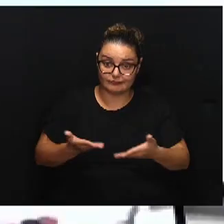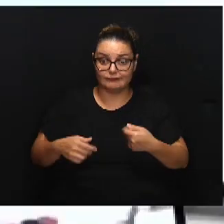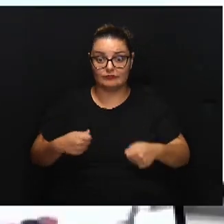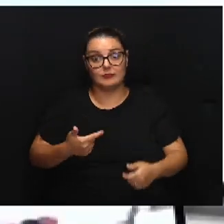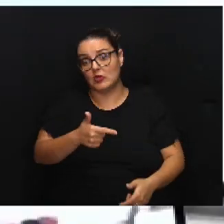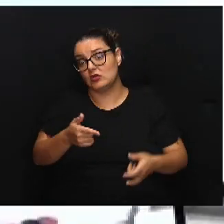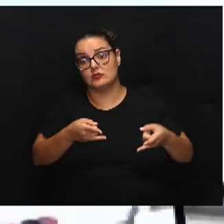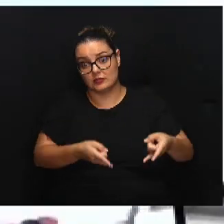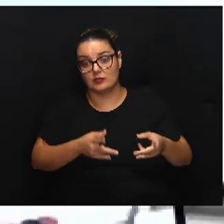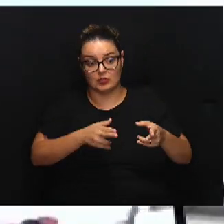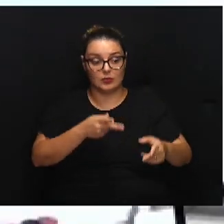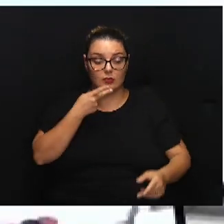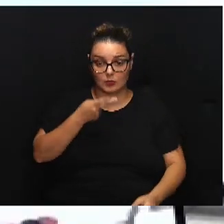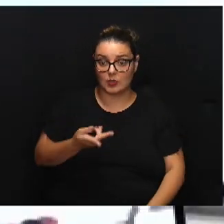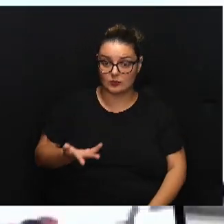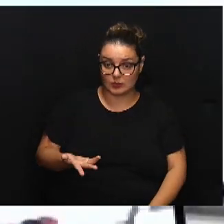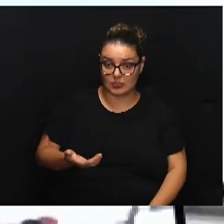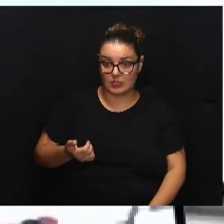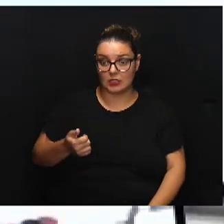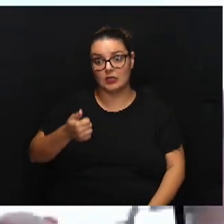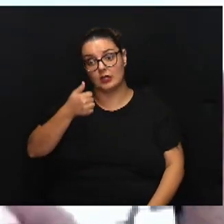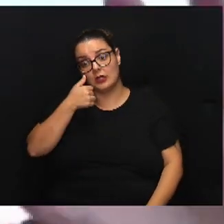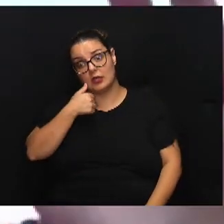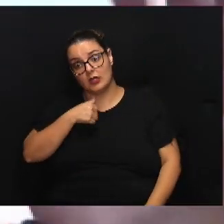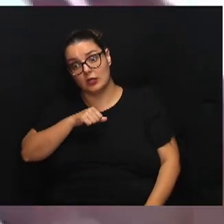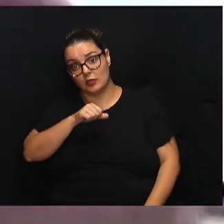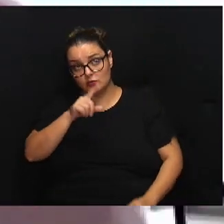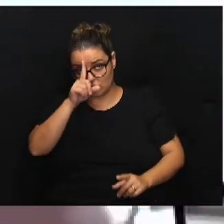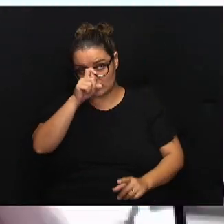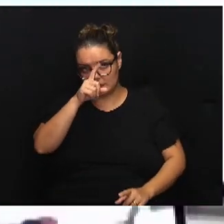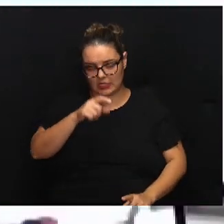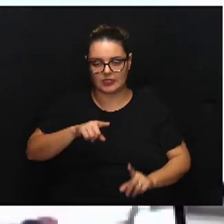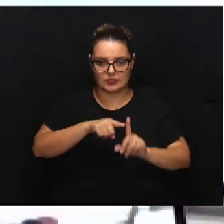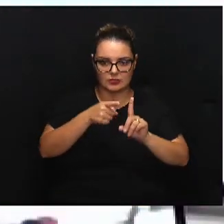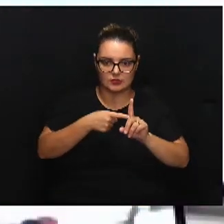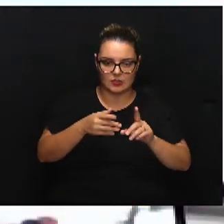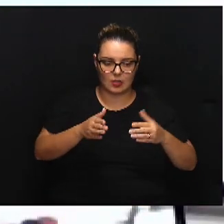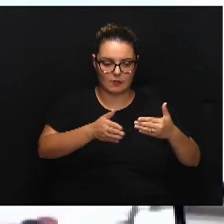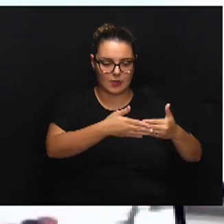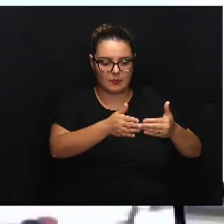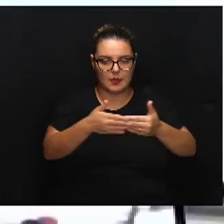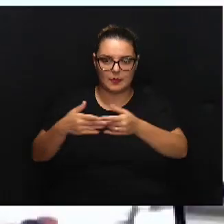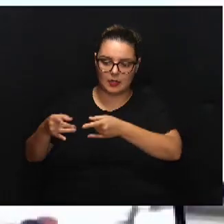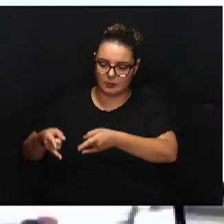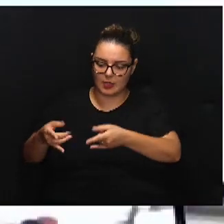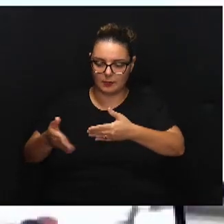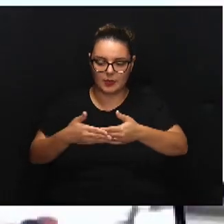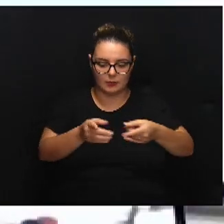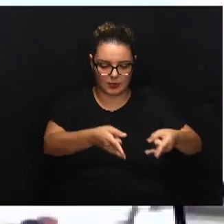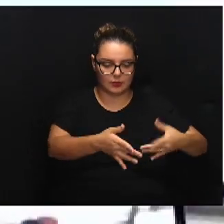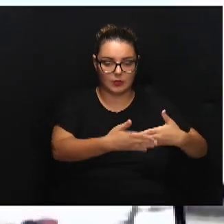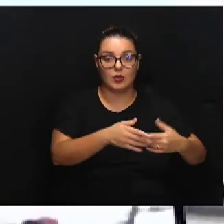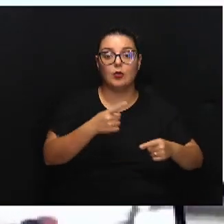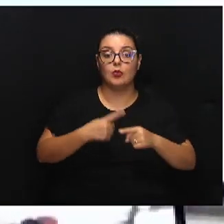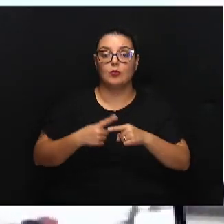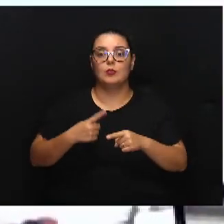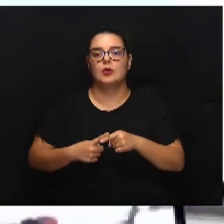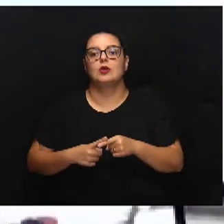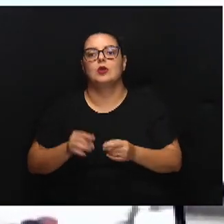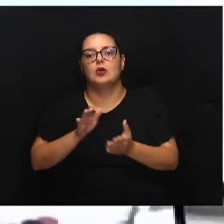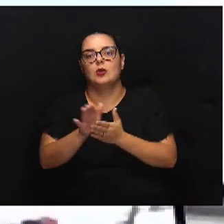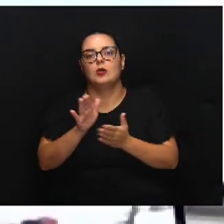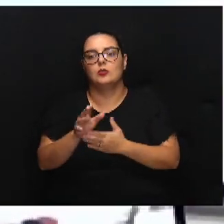leito. E, como eu disse, as maternidades foram fechando seus leitos, porque o custo do